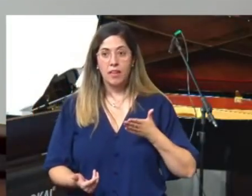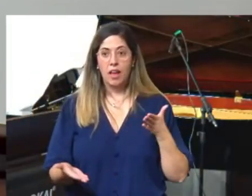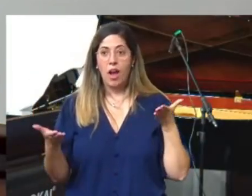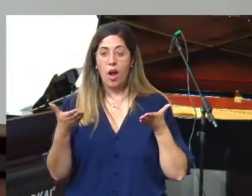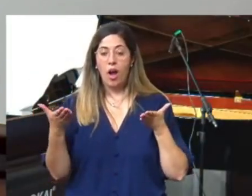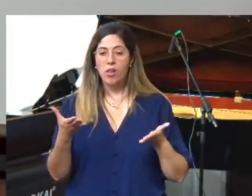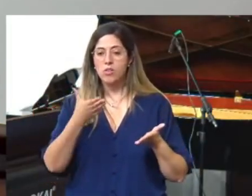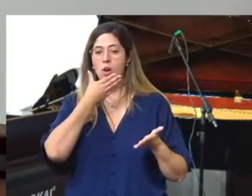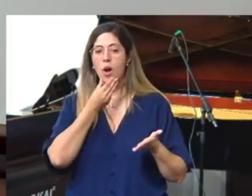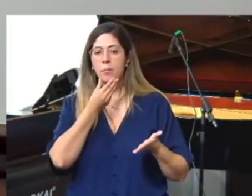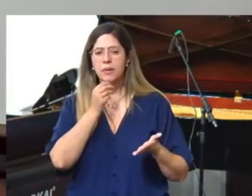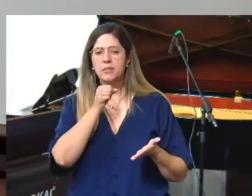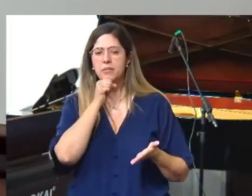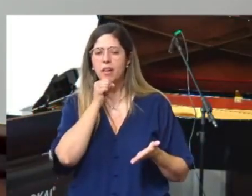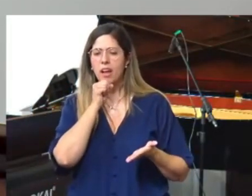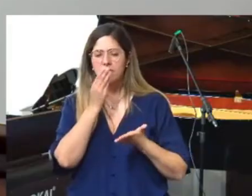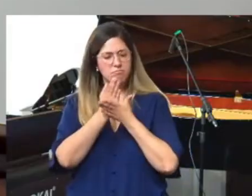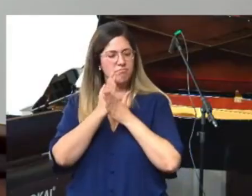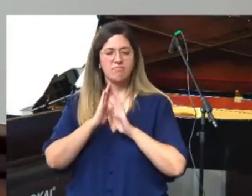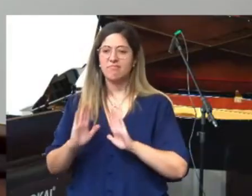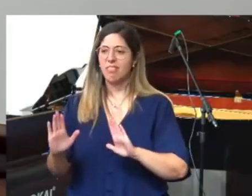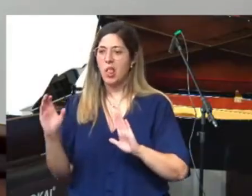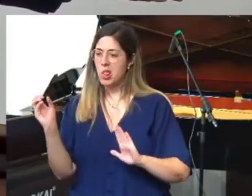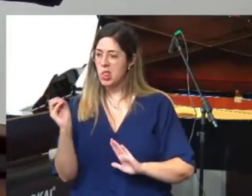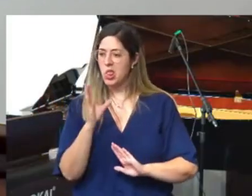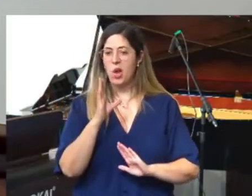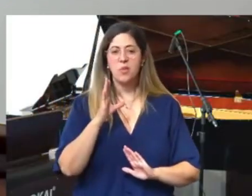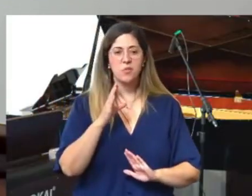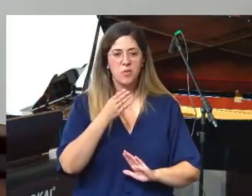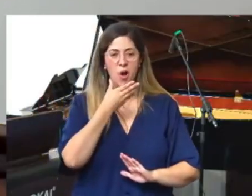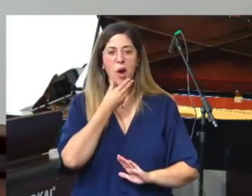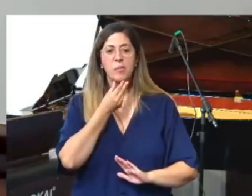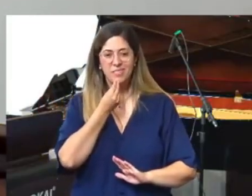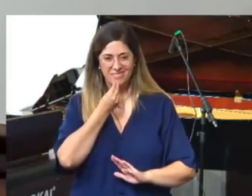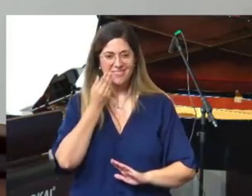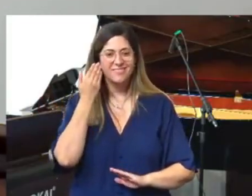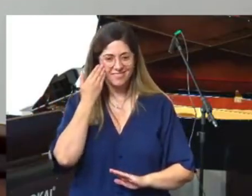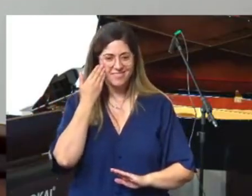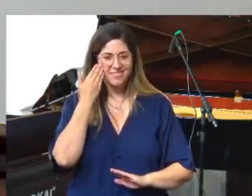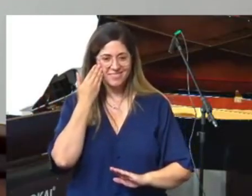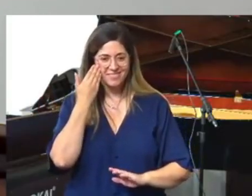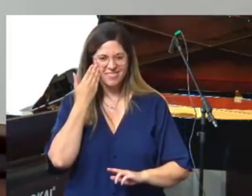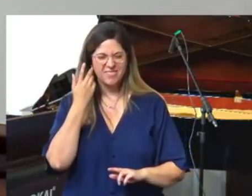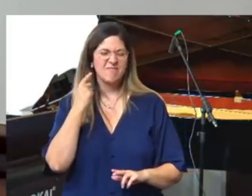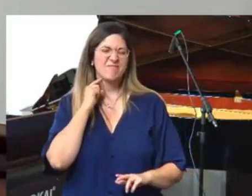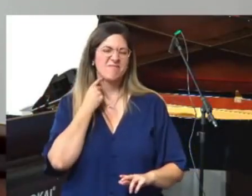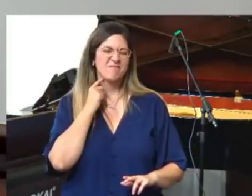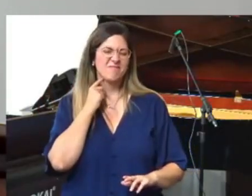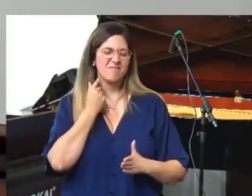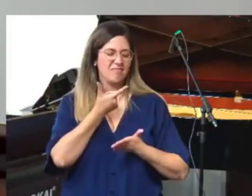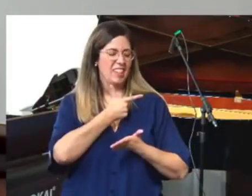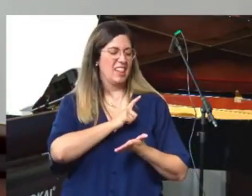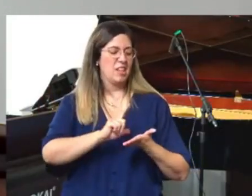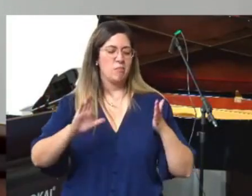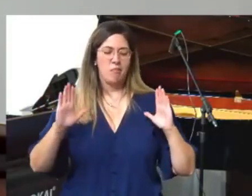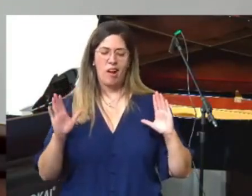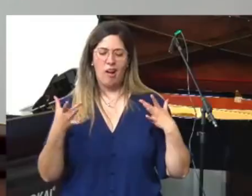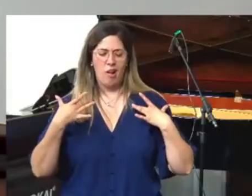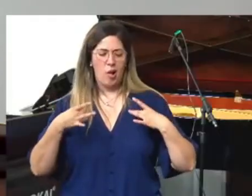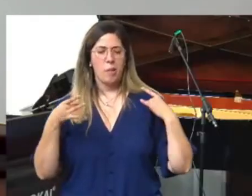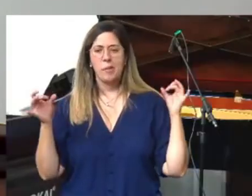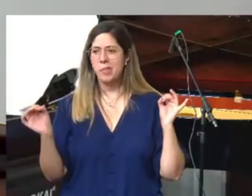homem. Ele usa uma metáfora. Arrancar a roupa suja e se vestir de uma roupa nova.